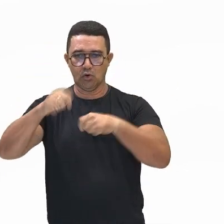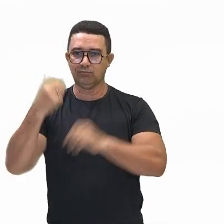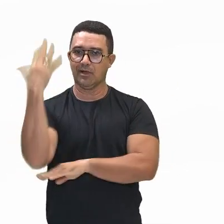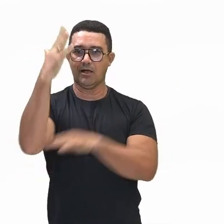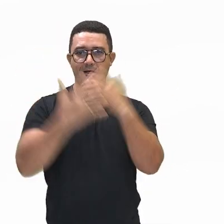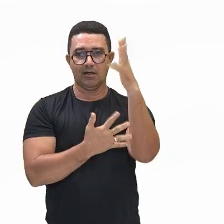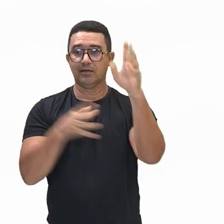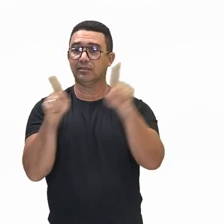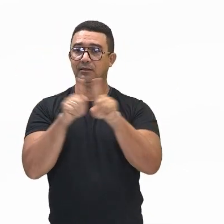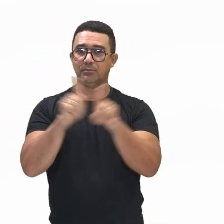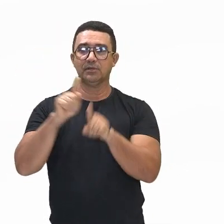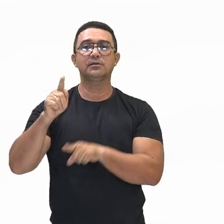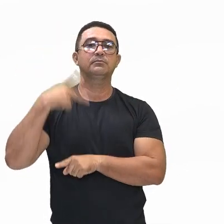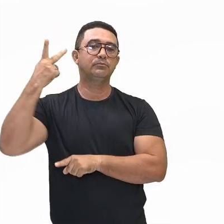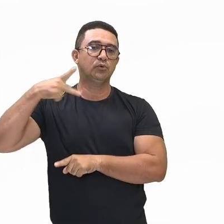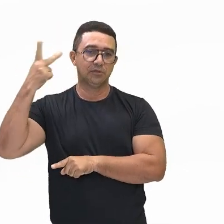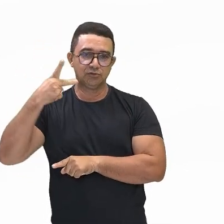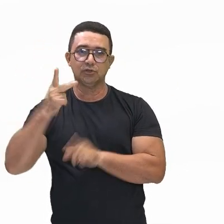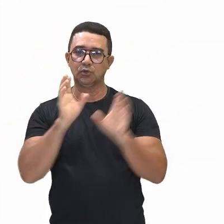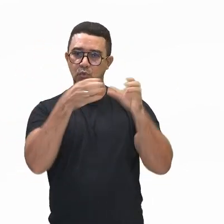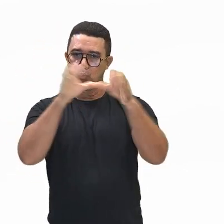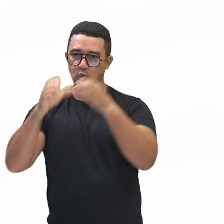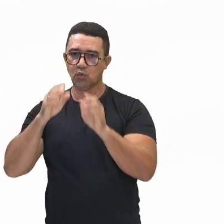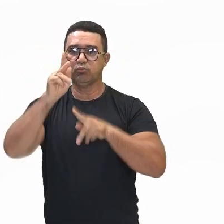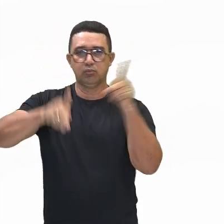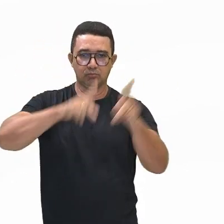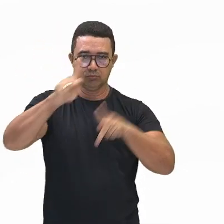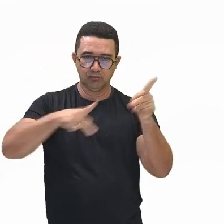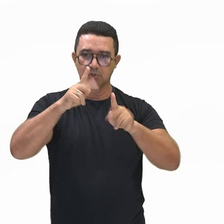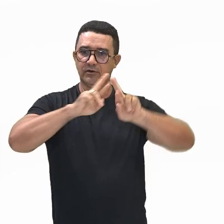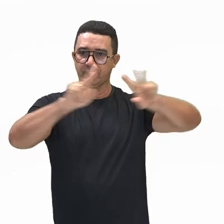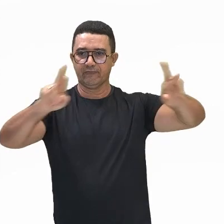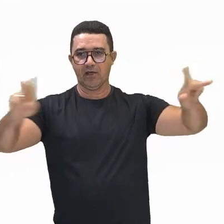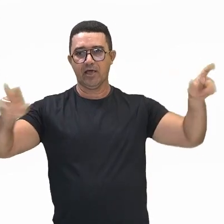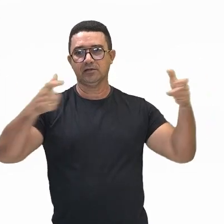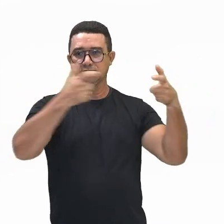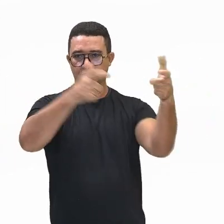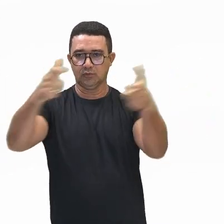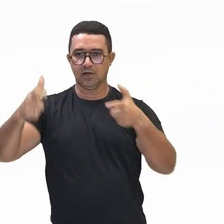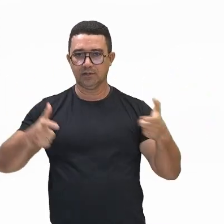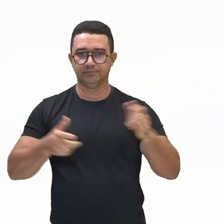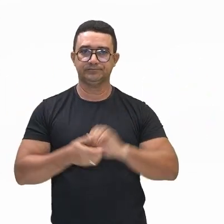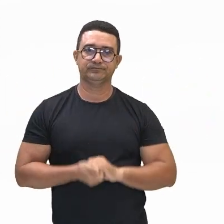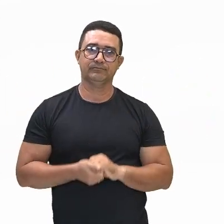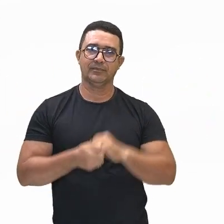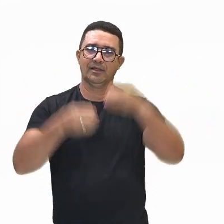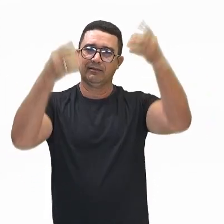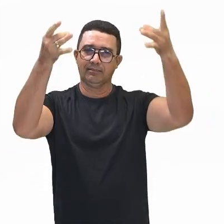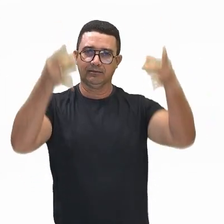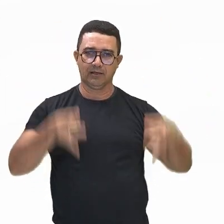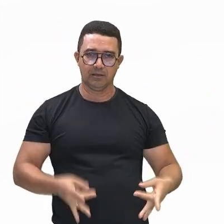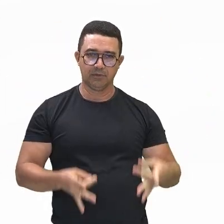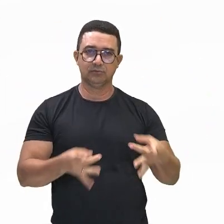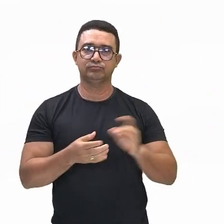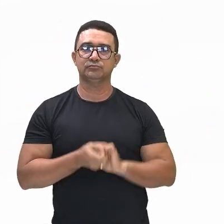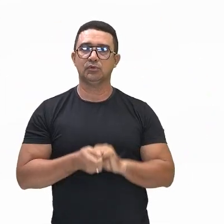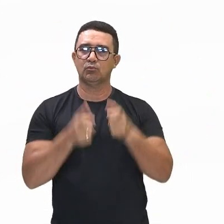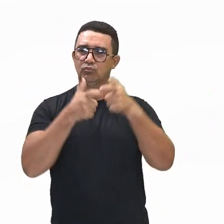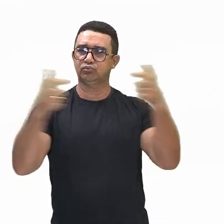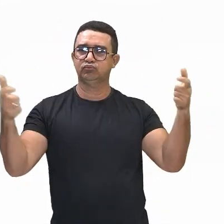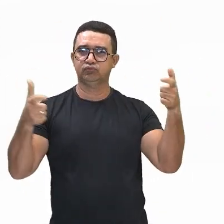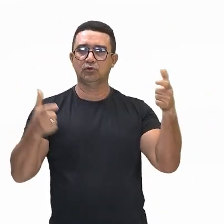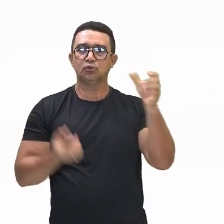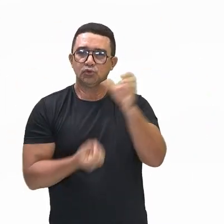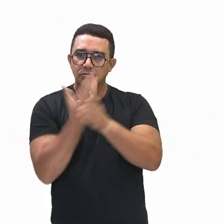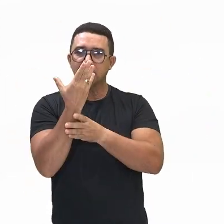e políticas entre grupos populacionais em diferentes espaços. E nessa aula 3, o nosso detalhamento é ocupação